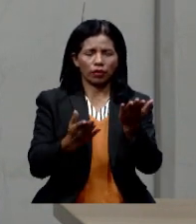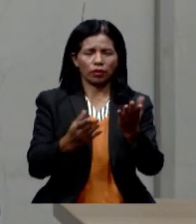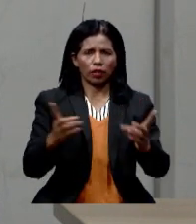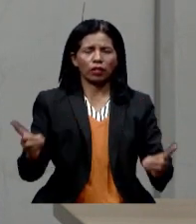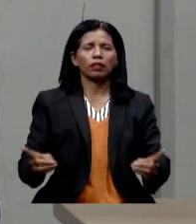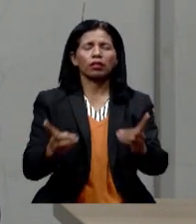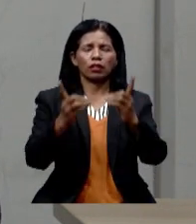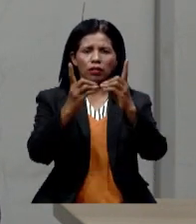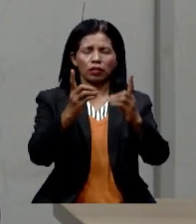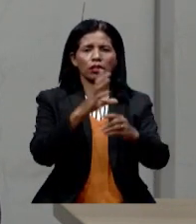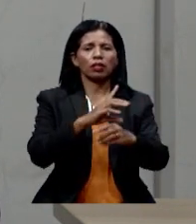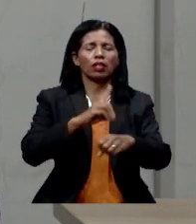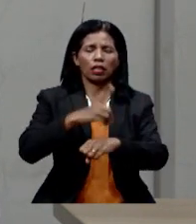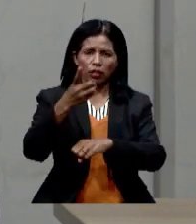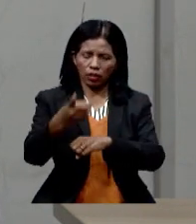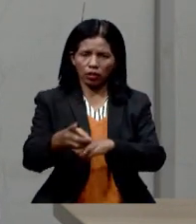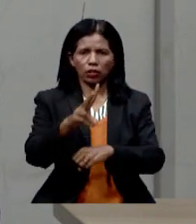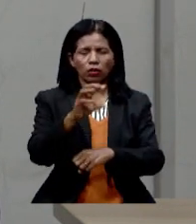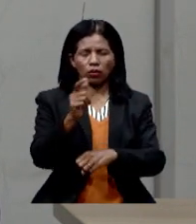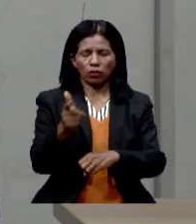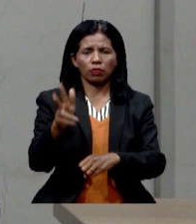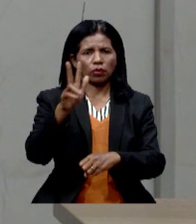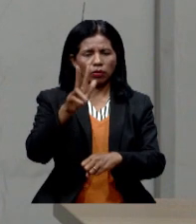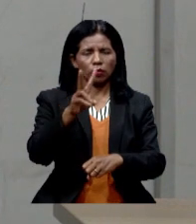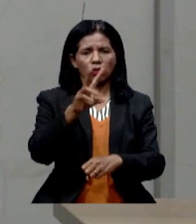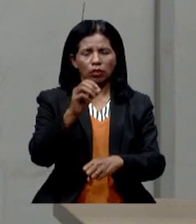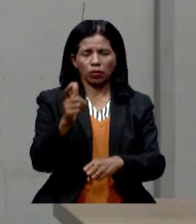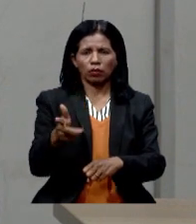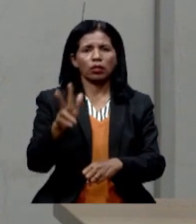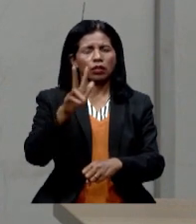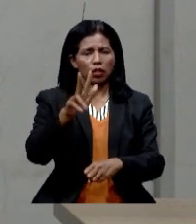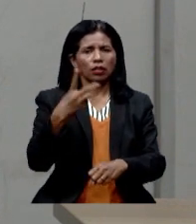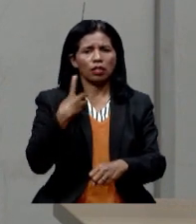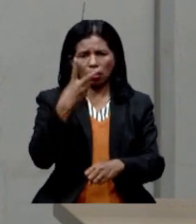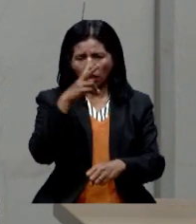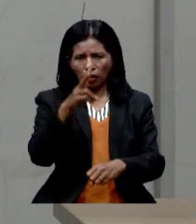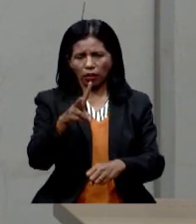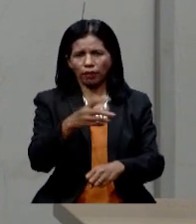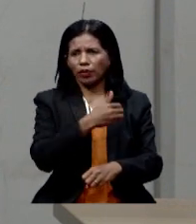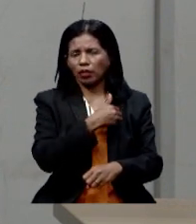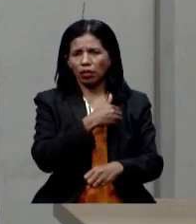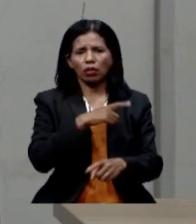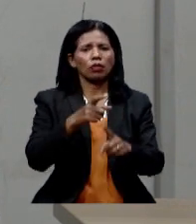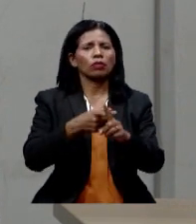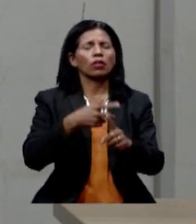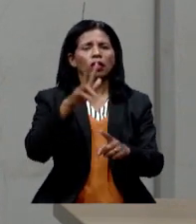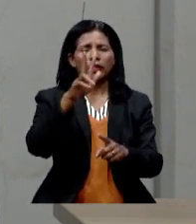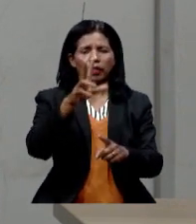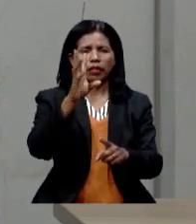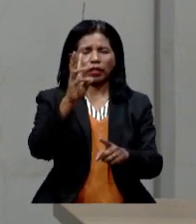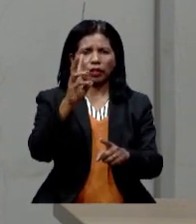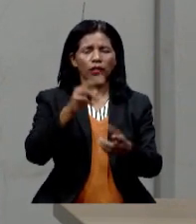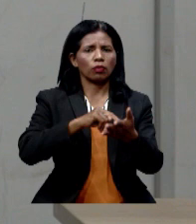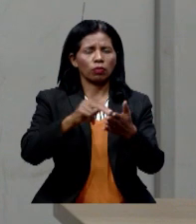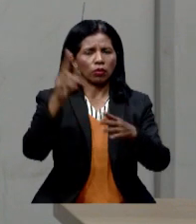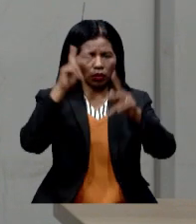em 2022, maio 23, né? Para 23, né? Itare, se dá foi em fula, né? Mas o número de